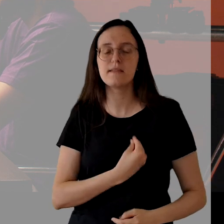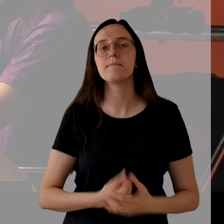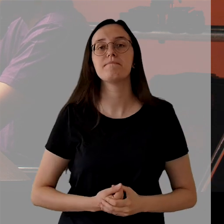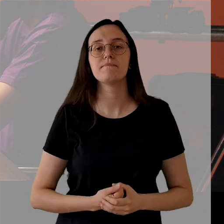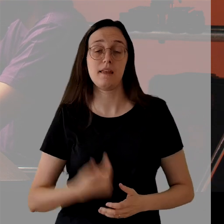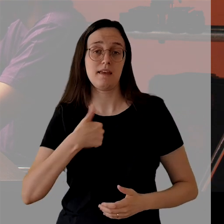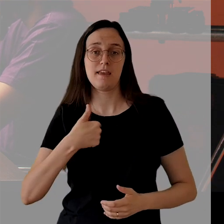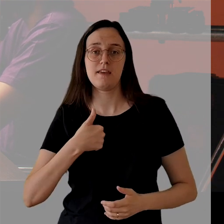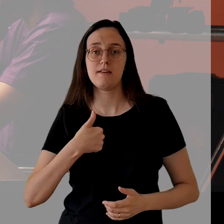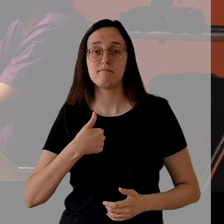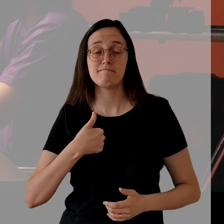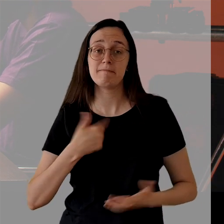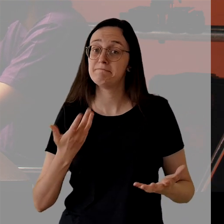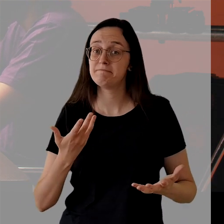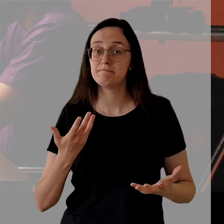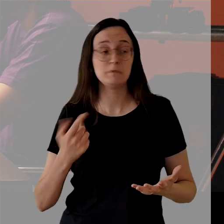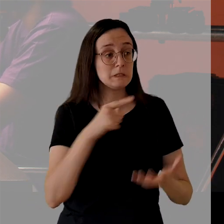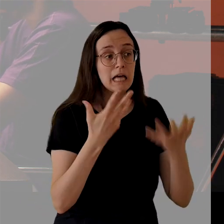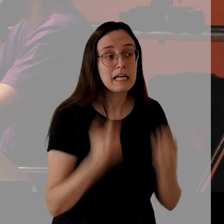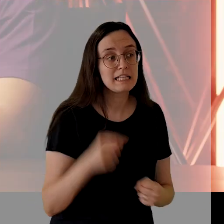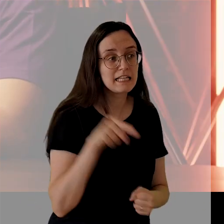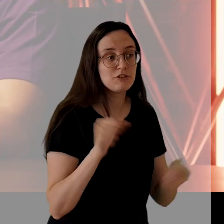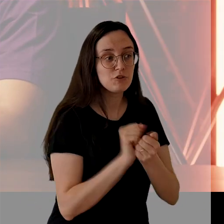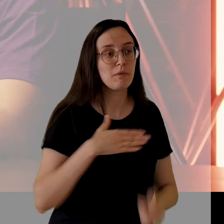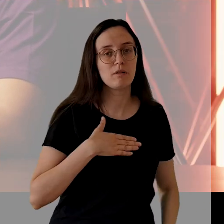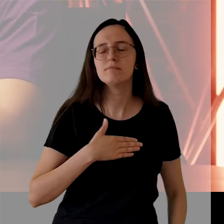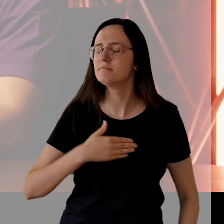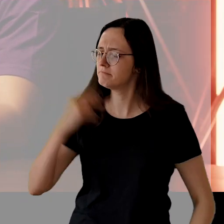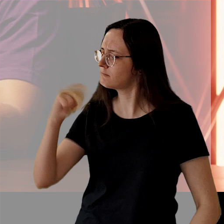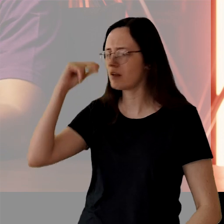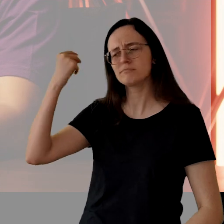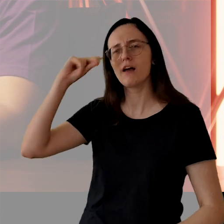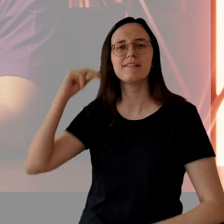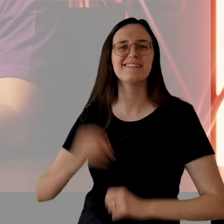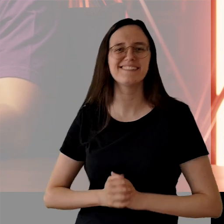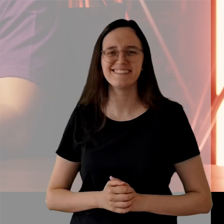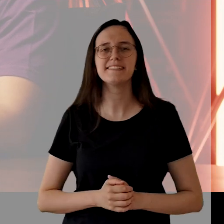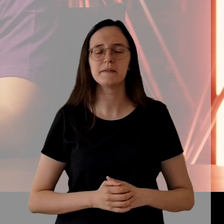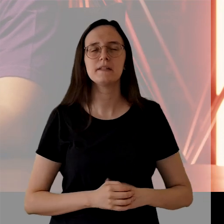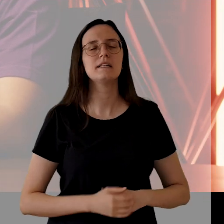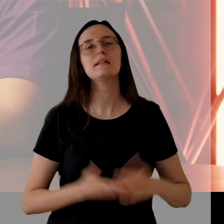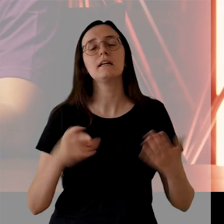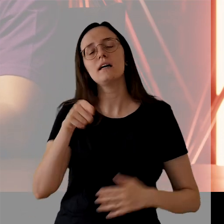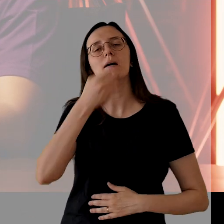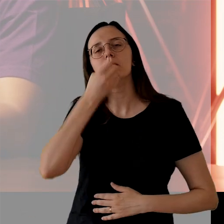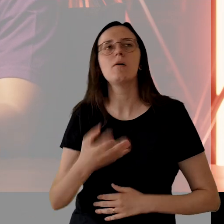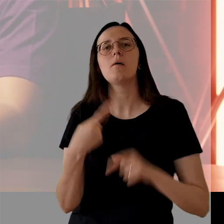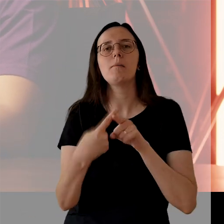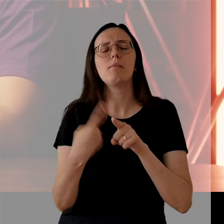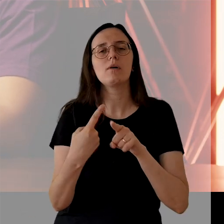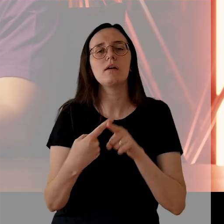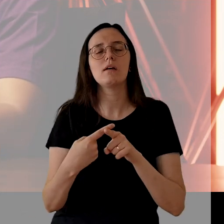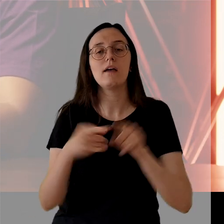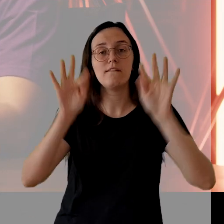Túlio, quer fazer o meu trabalho junto comigo? Aí eu, bora lá, bora lá. E nessa foi bom porque no final da